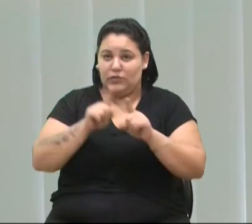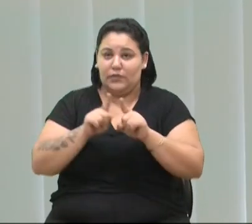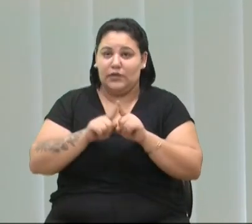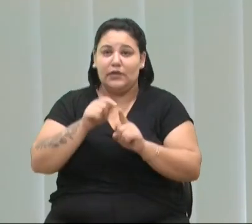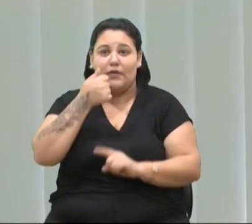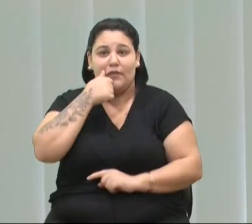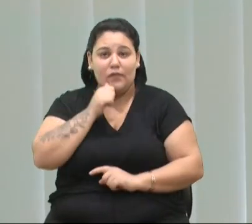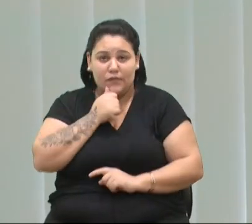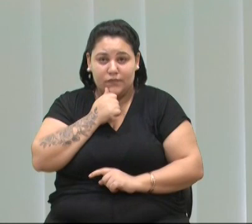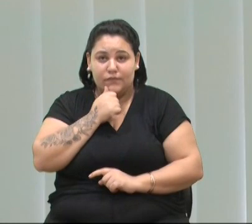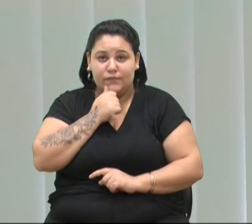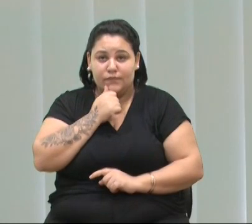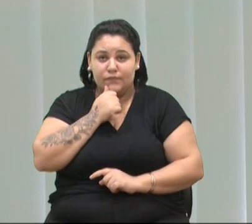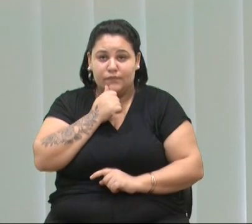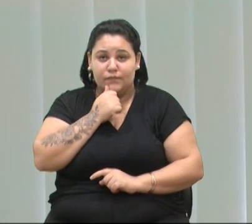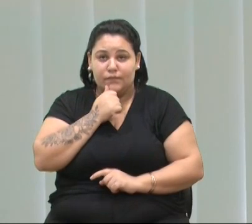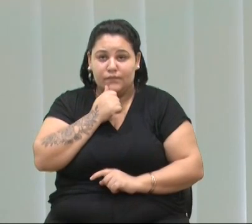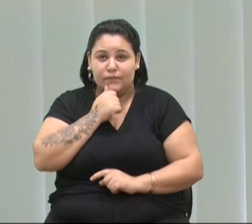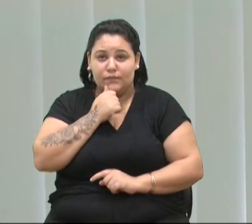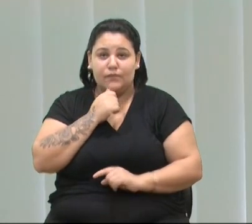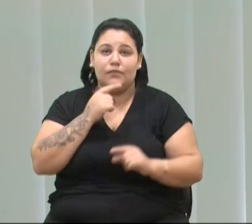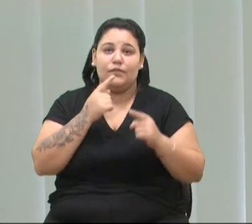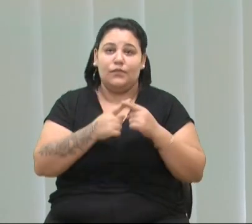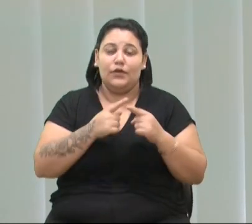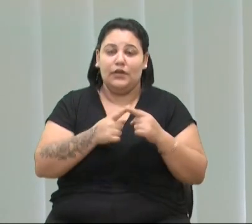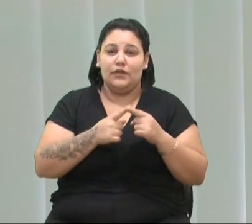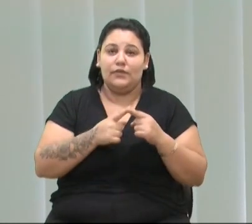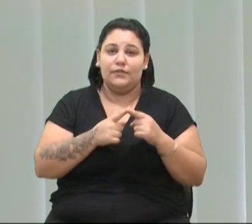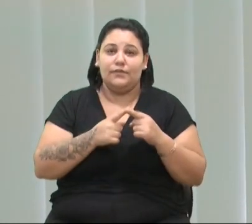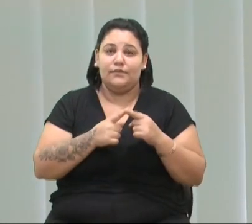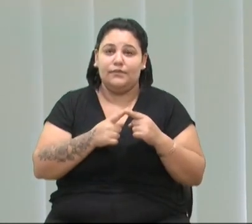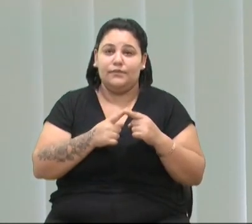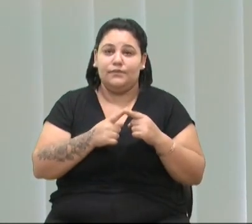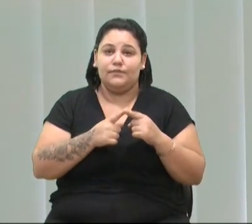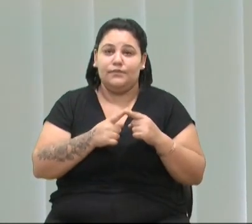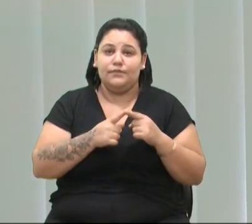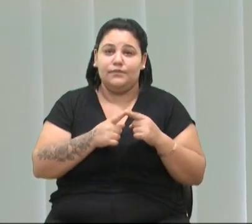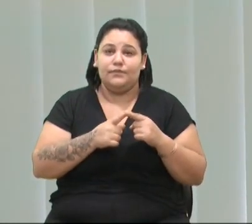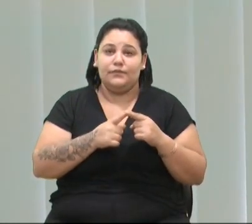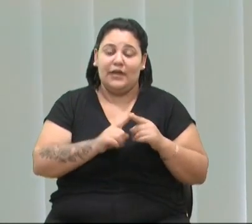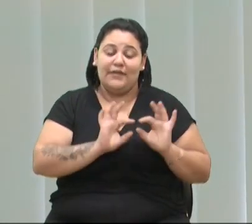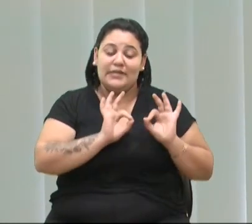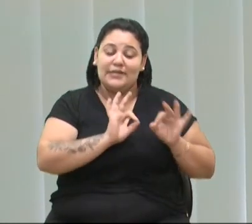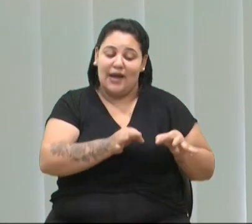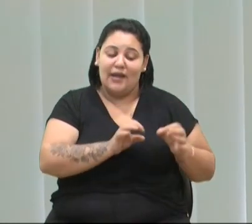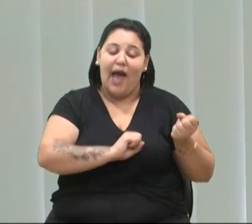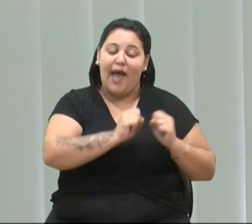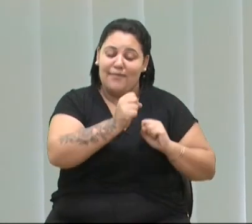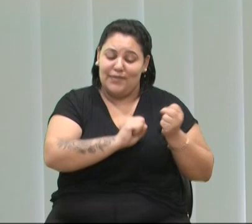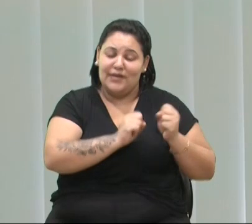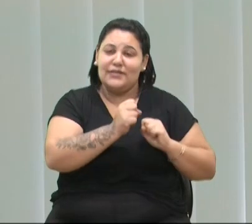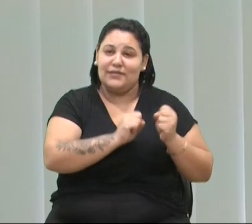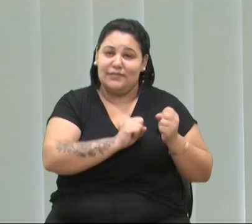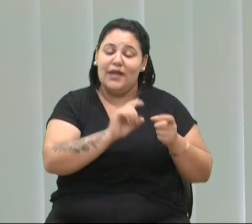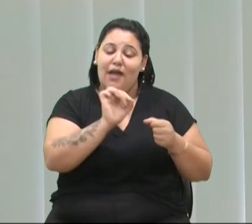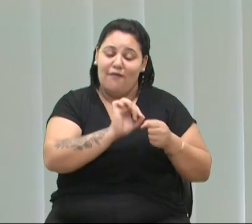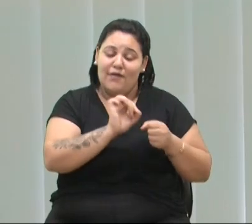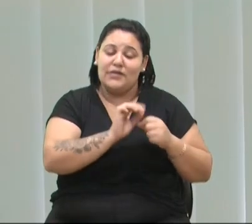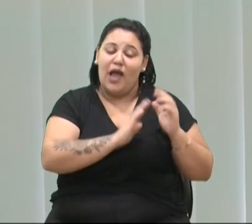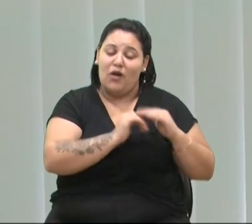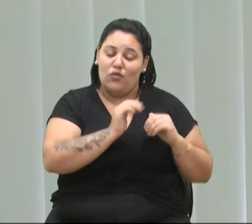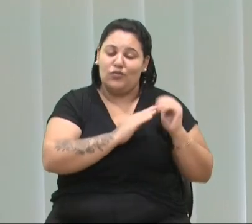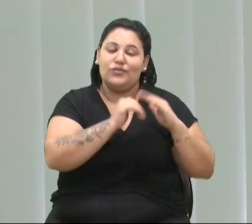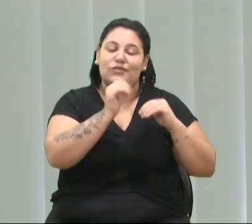Paula, porque era dado como certa essa compensação por parte dessa empresa e a construção da